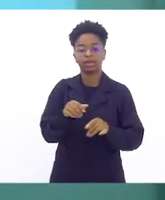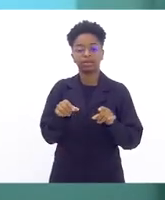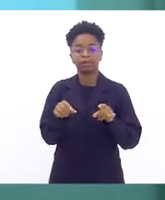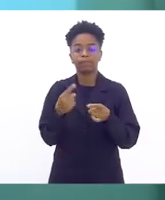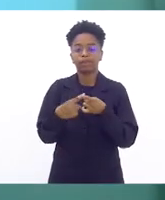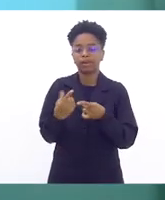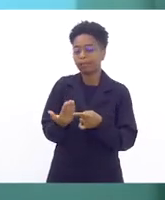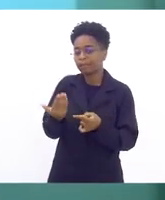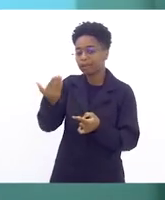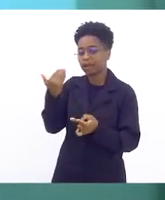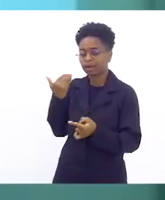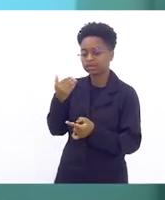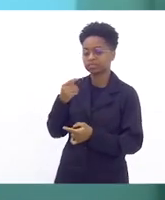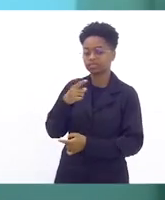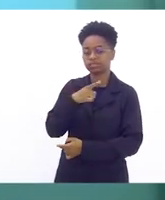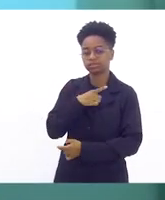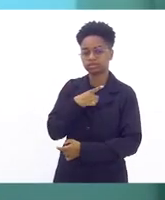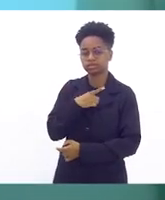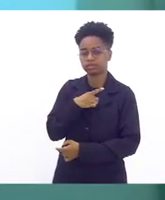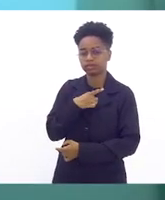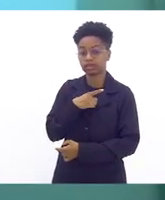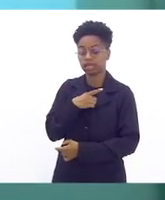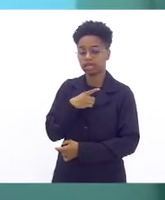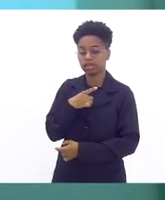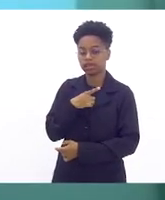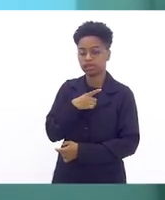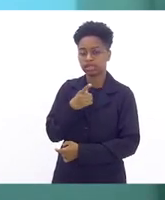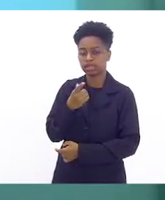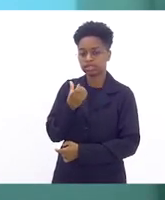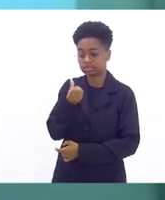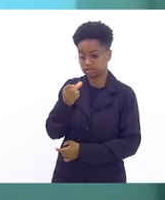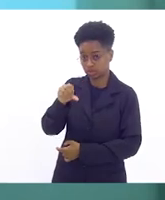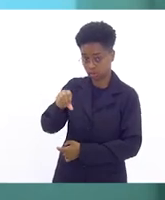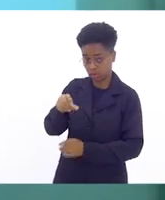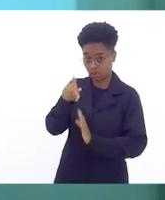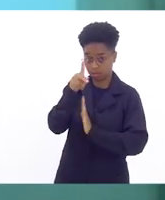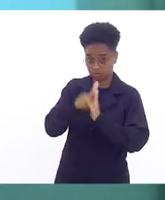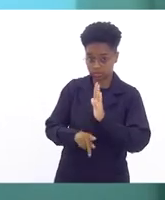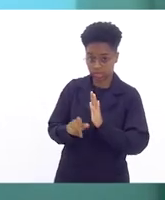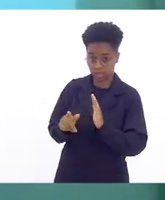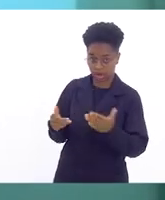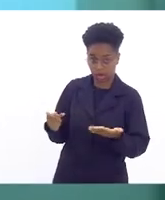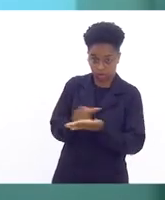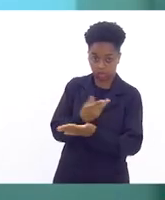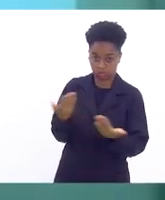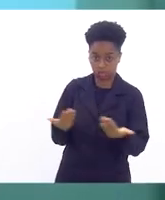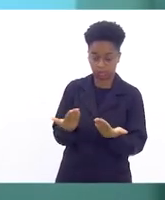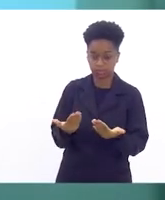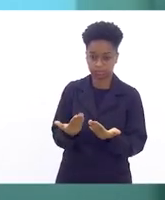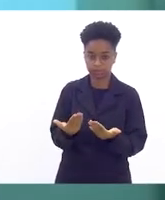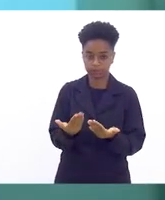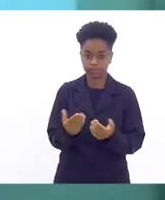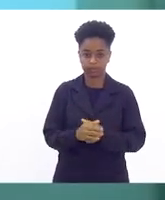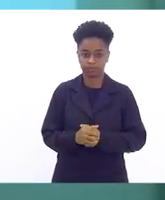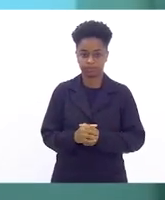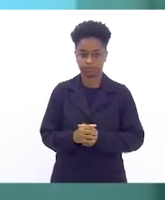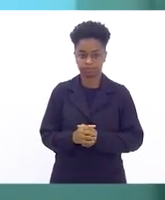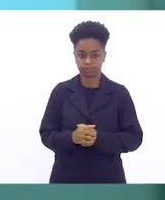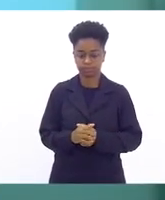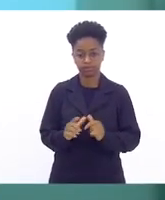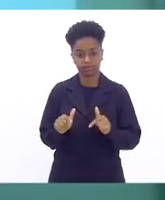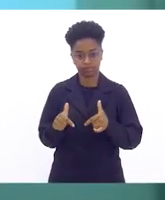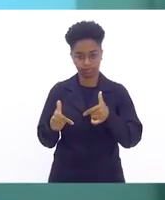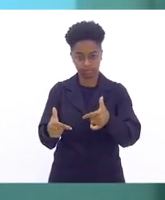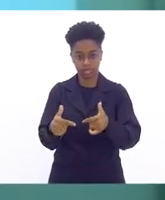tínhamos temos 69 projetos em execução atualmente dessas